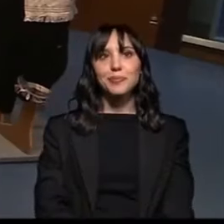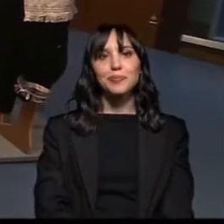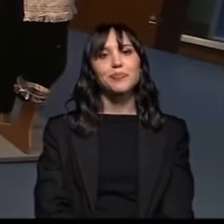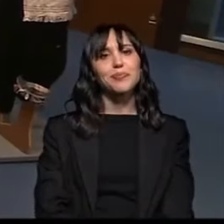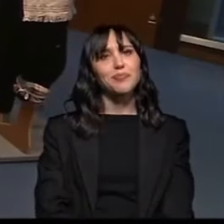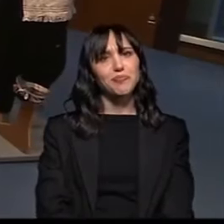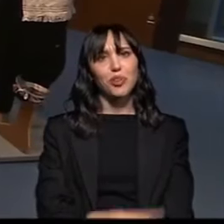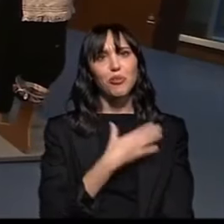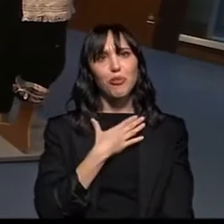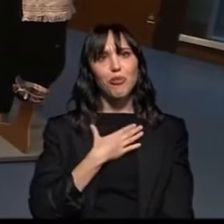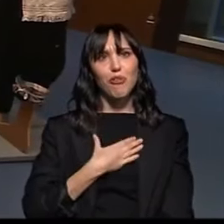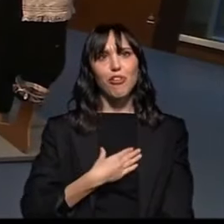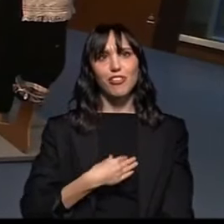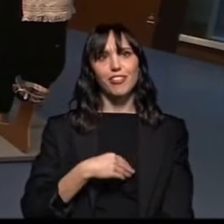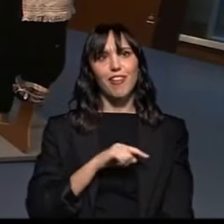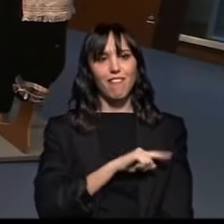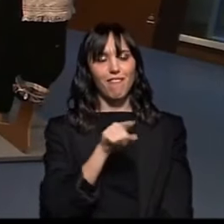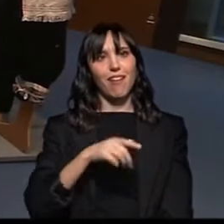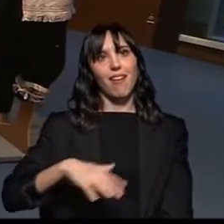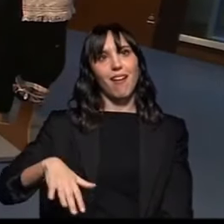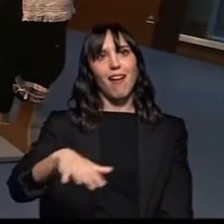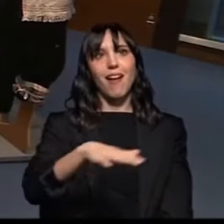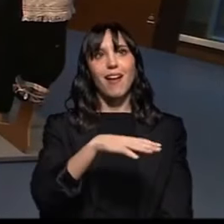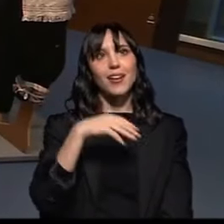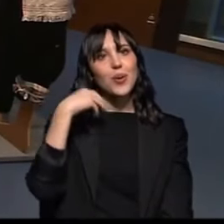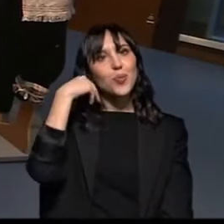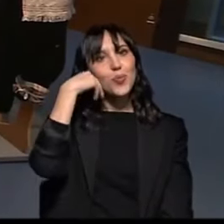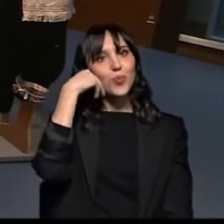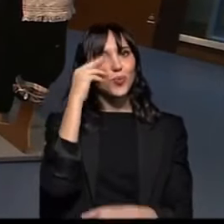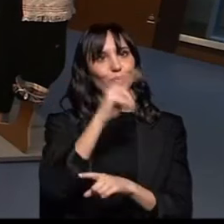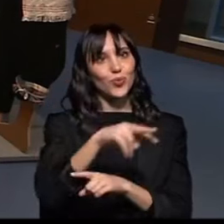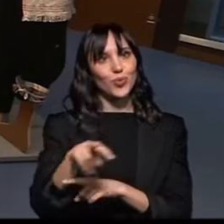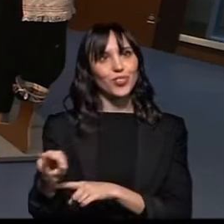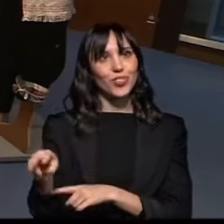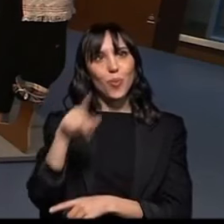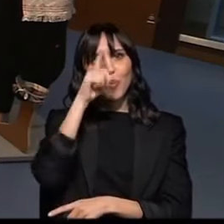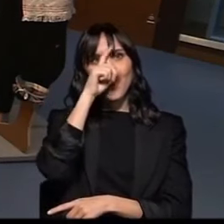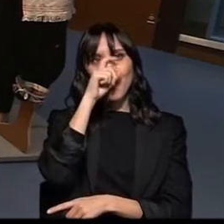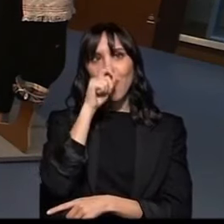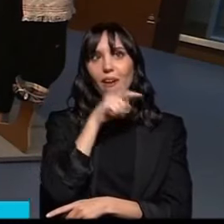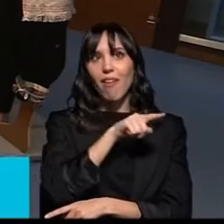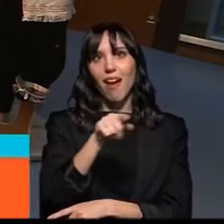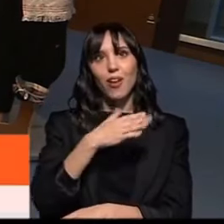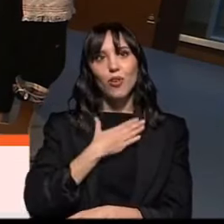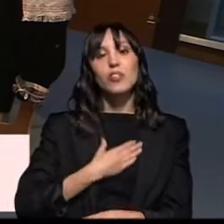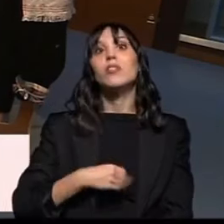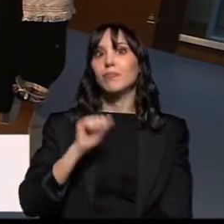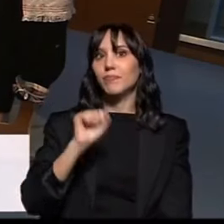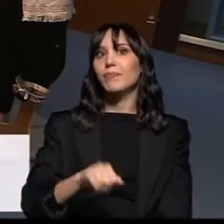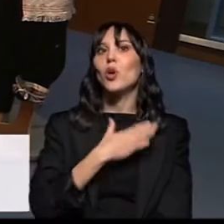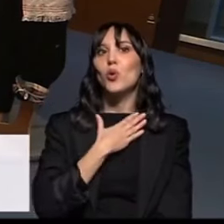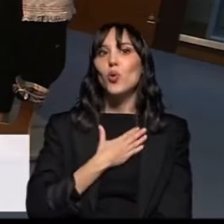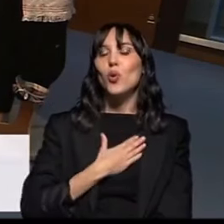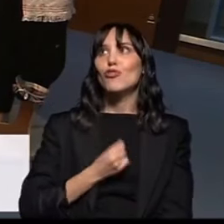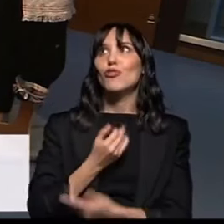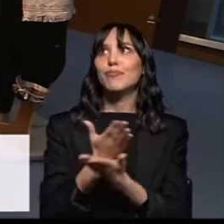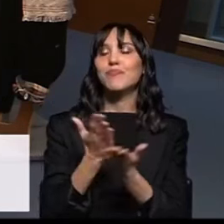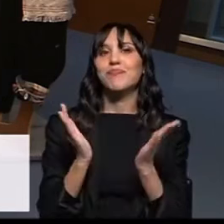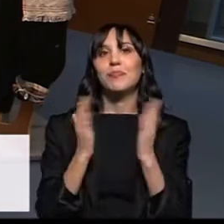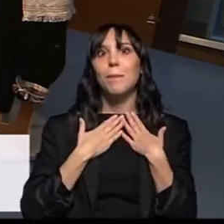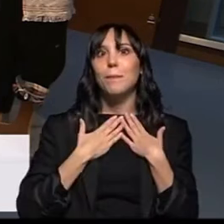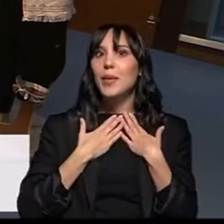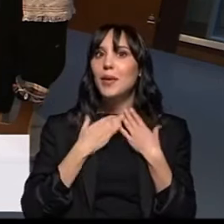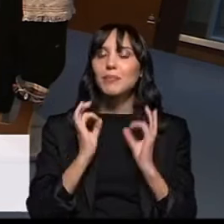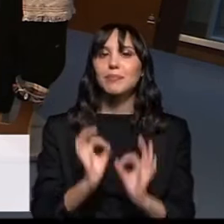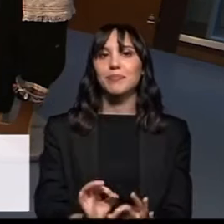assim estes sítios, estes museus, gosto, cheios de memórias? Gosto e adoro isto. Que, aliás, eu,